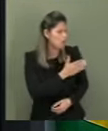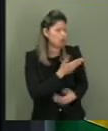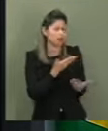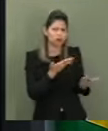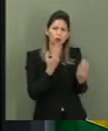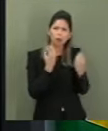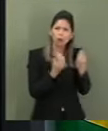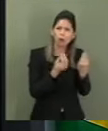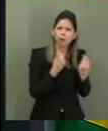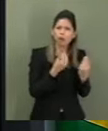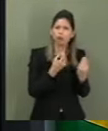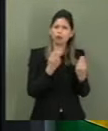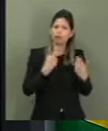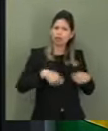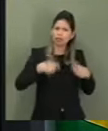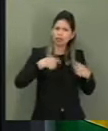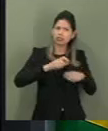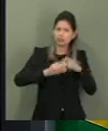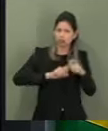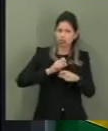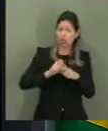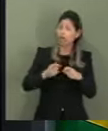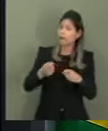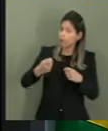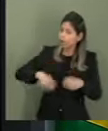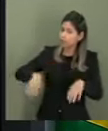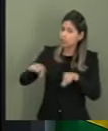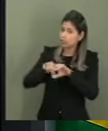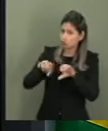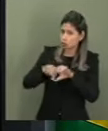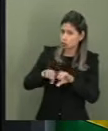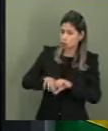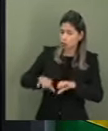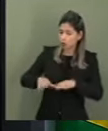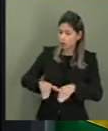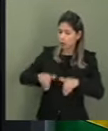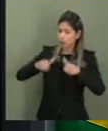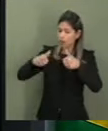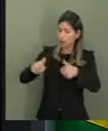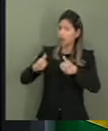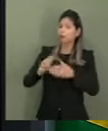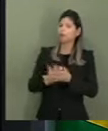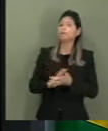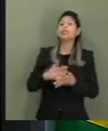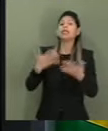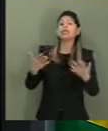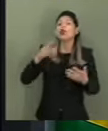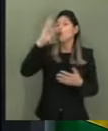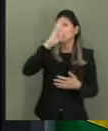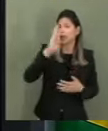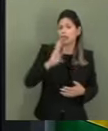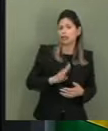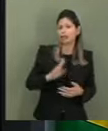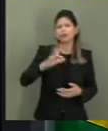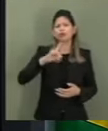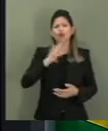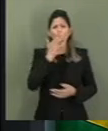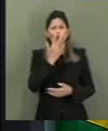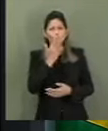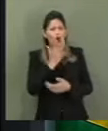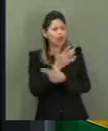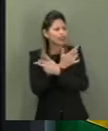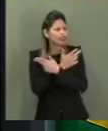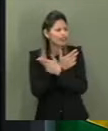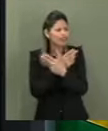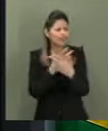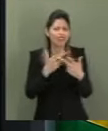mesquinho, desumano, desestrutural. O Brasil é o país das multicores, das diversidades, da cultura